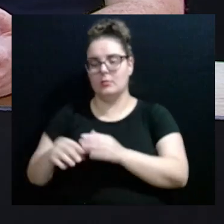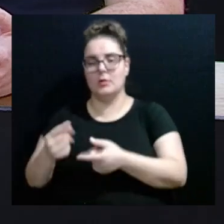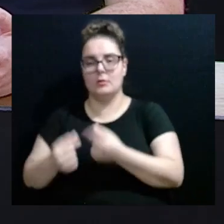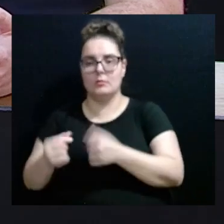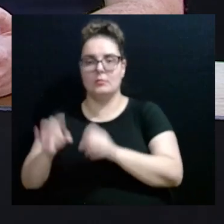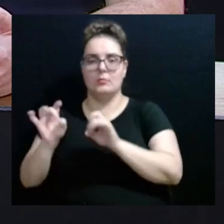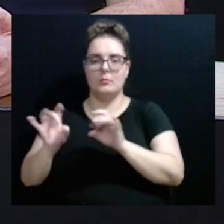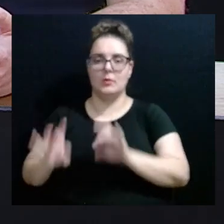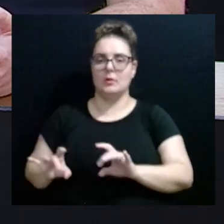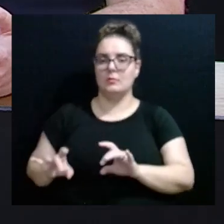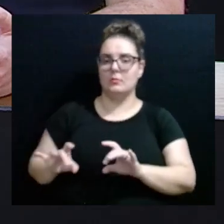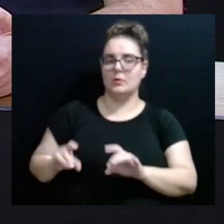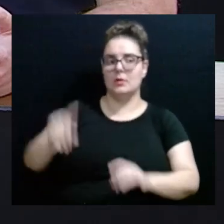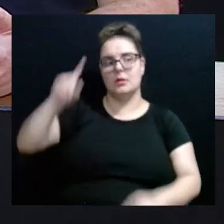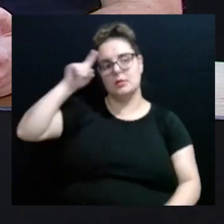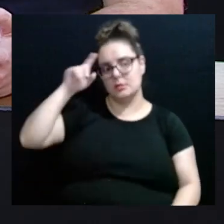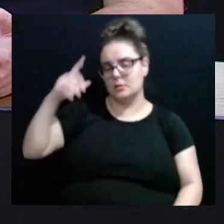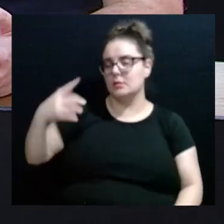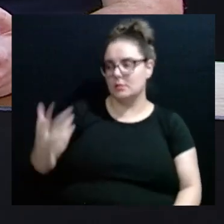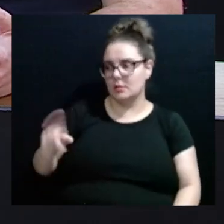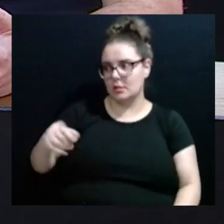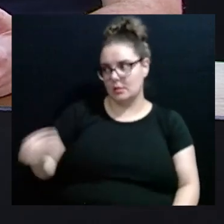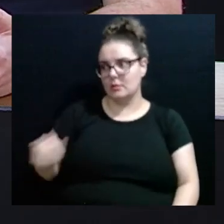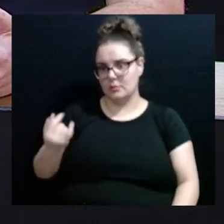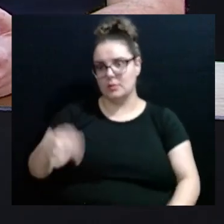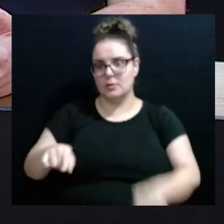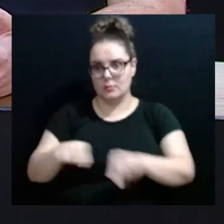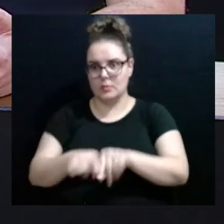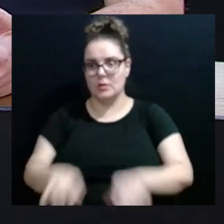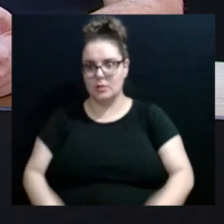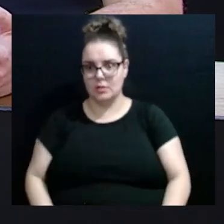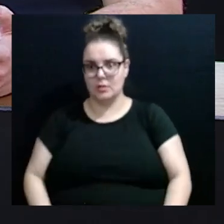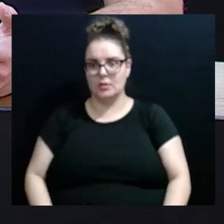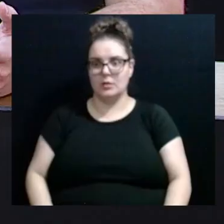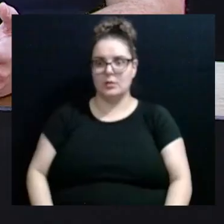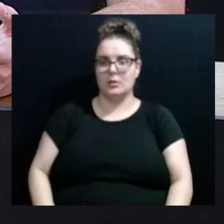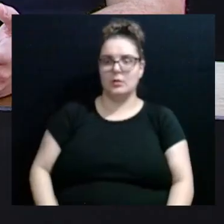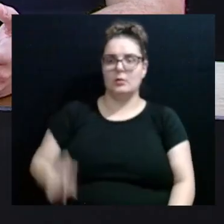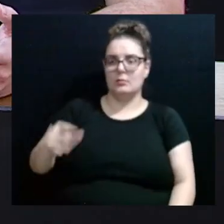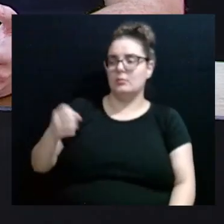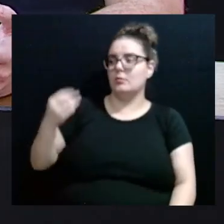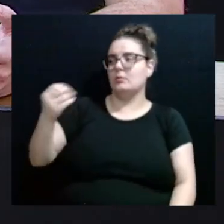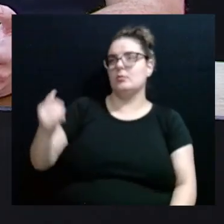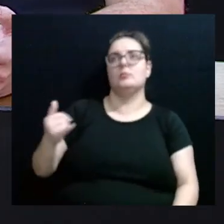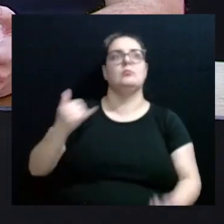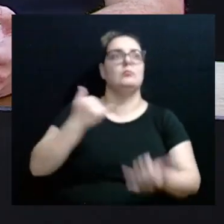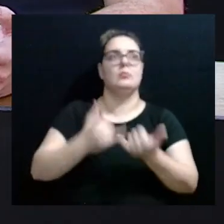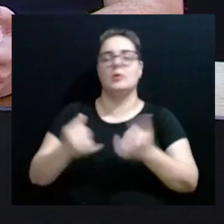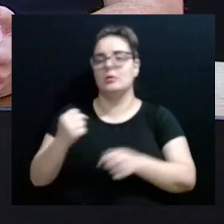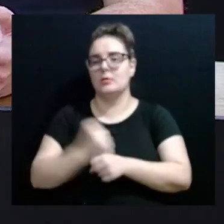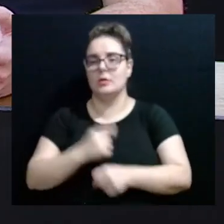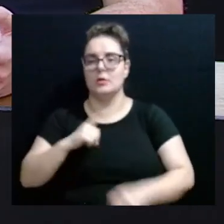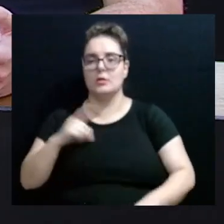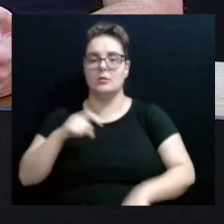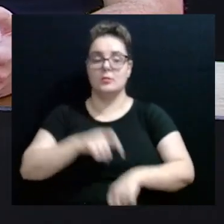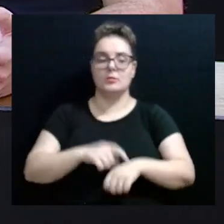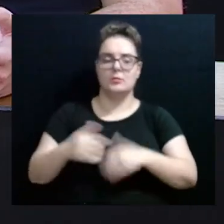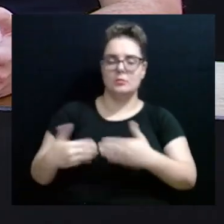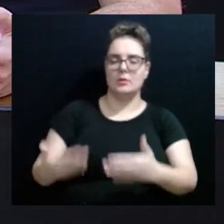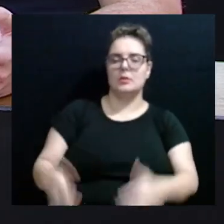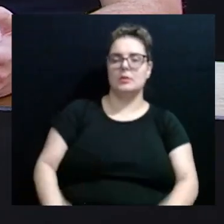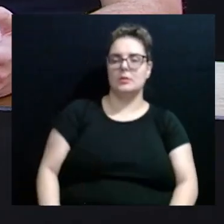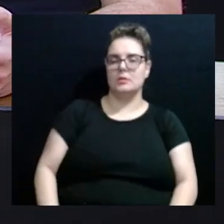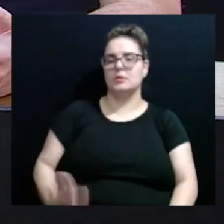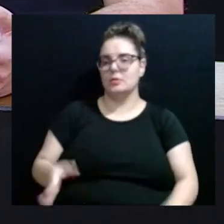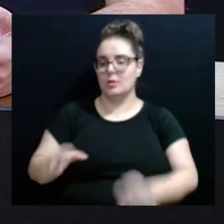reserva de dinheiro, né, específico para essas datas, é interessante também? A pessoa viu que vai viajar no meio do ano, ainda tem